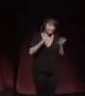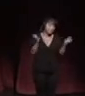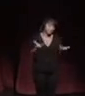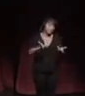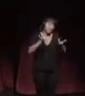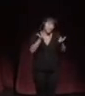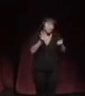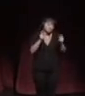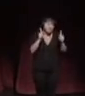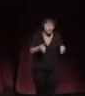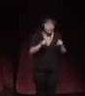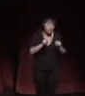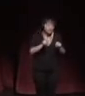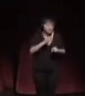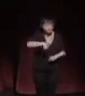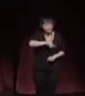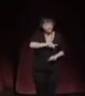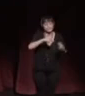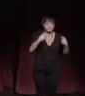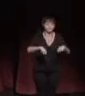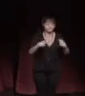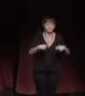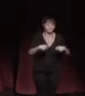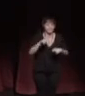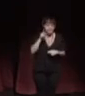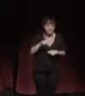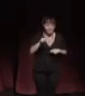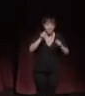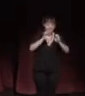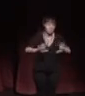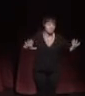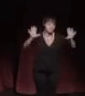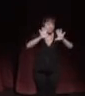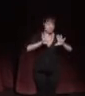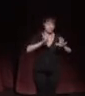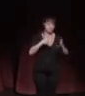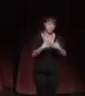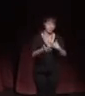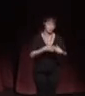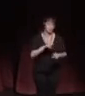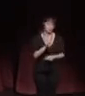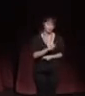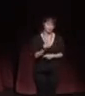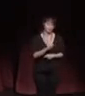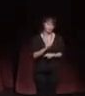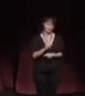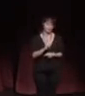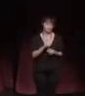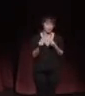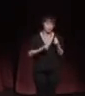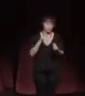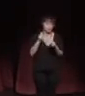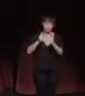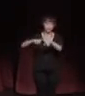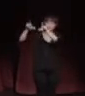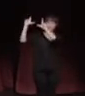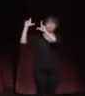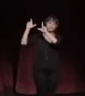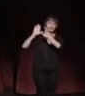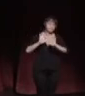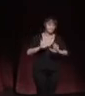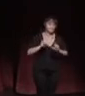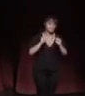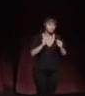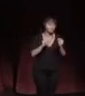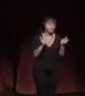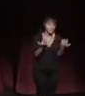o ponto exato que a gente necessitava. Essa era a imagem, não qualquer uma que nós quiséssemos colocar na tela, mas